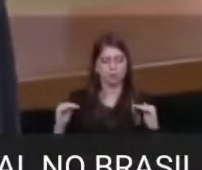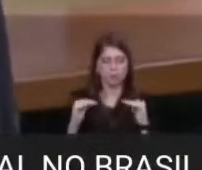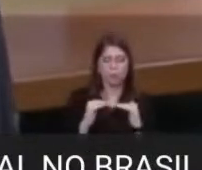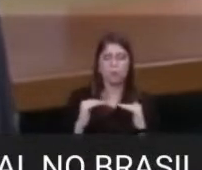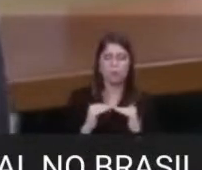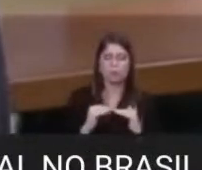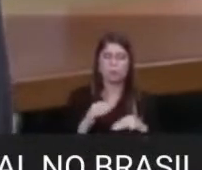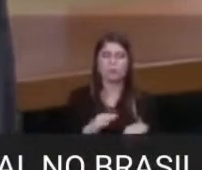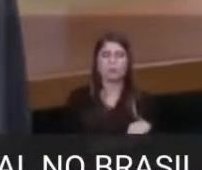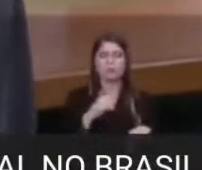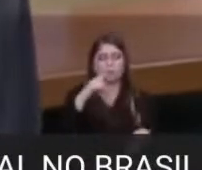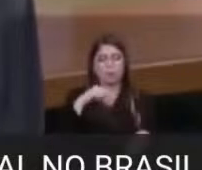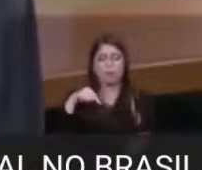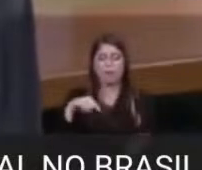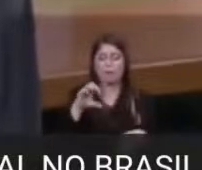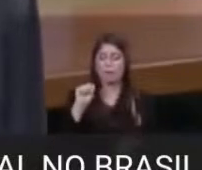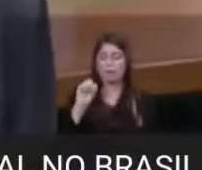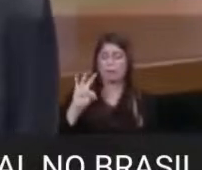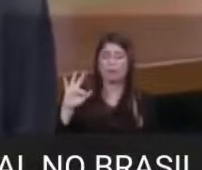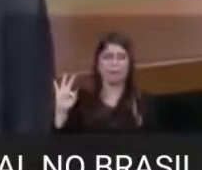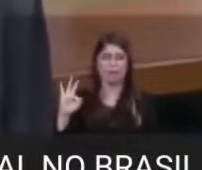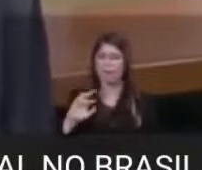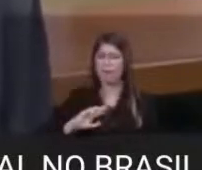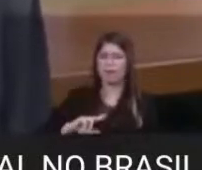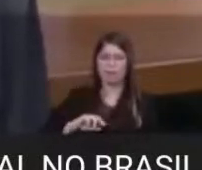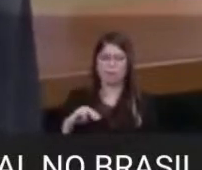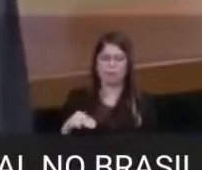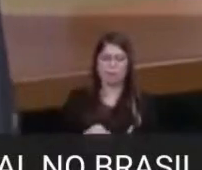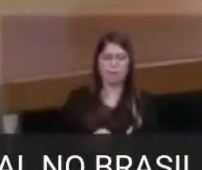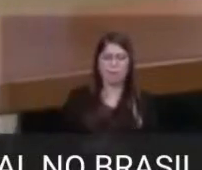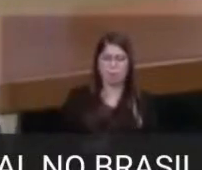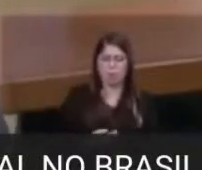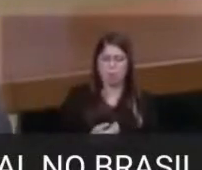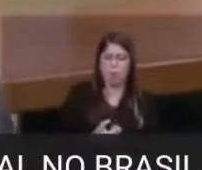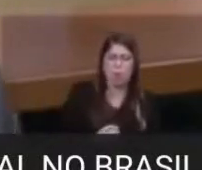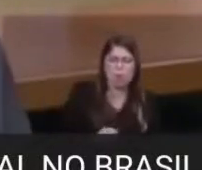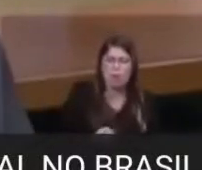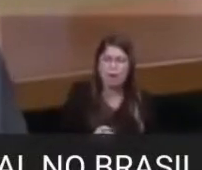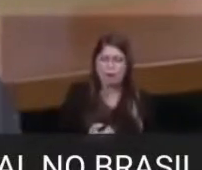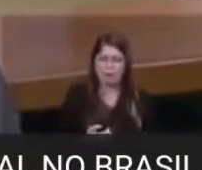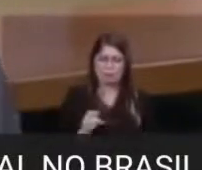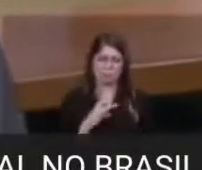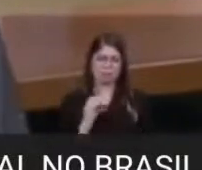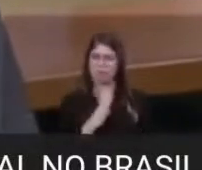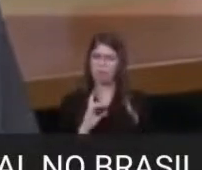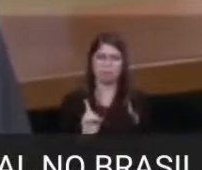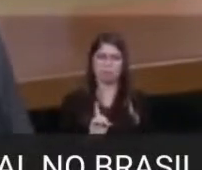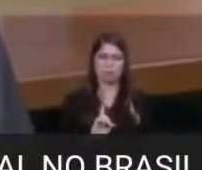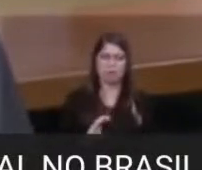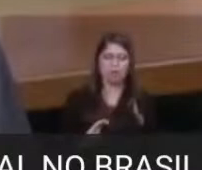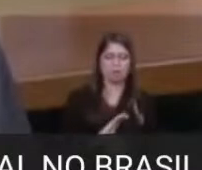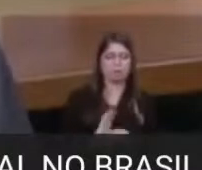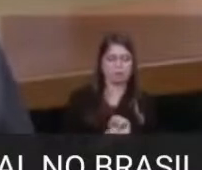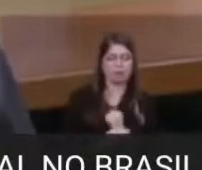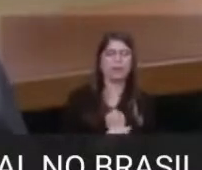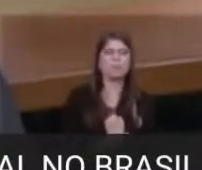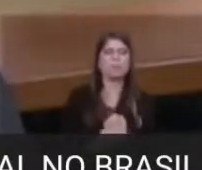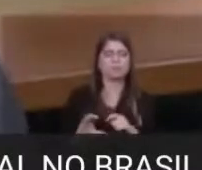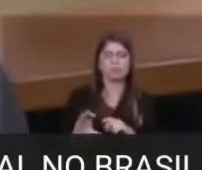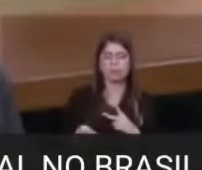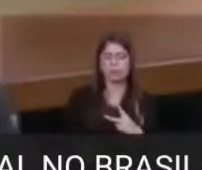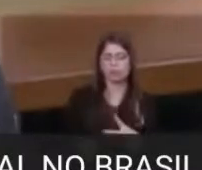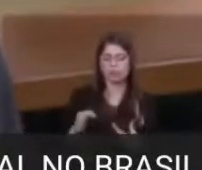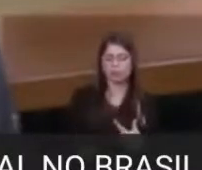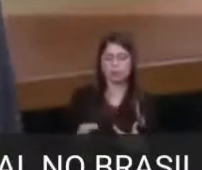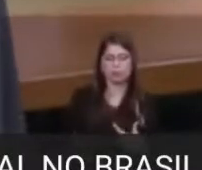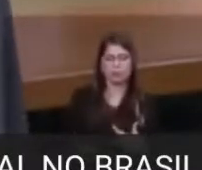concordar com o nosso decano de que essa corte não se compõe de covardes nem de medrosos. A Constituição garantiu a independência do